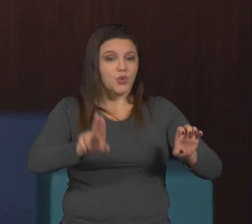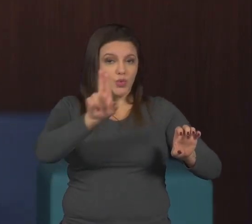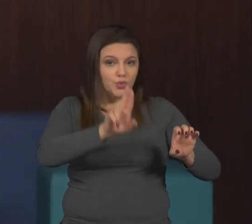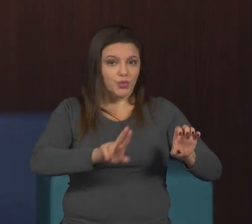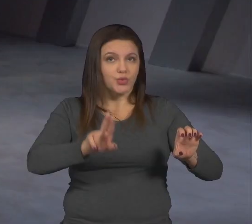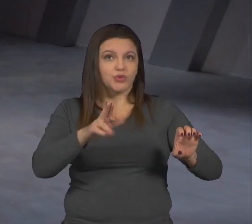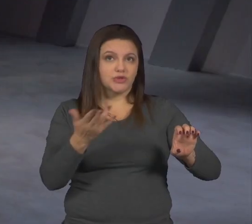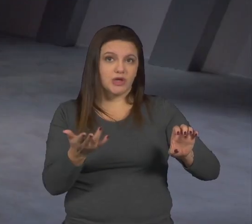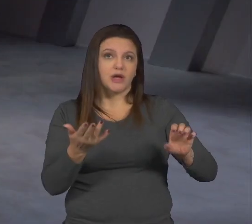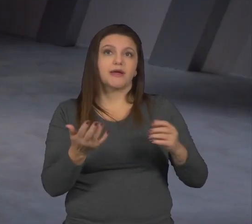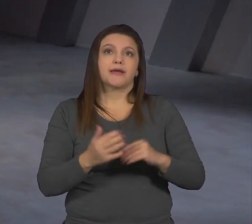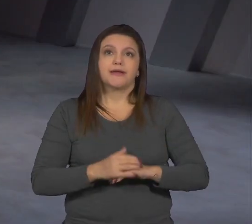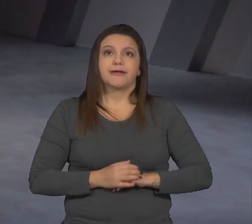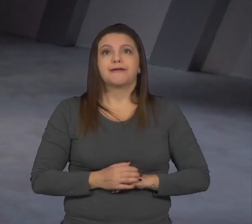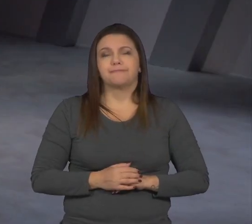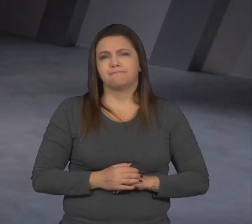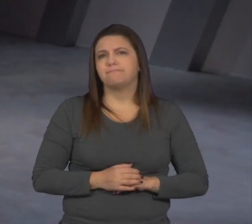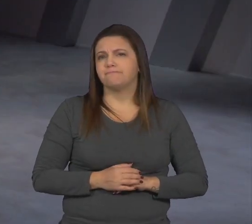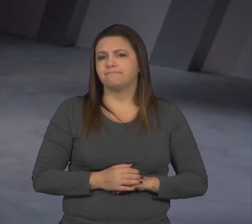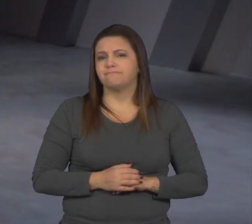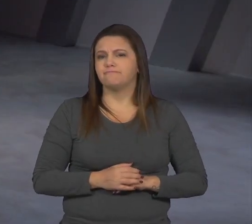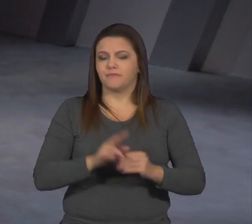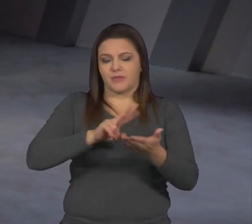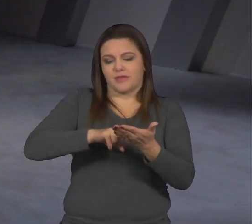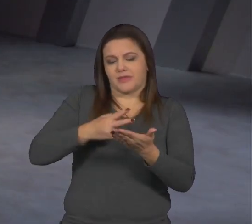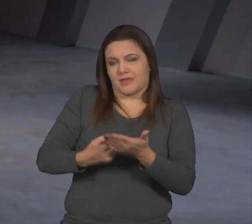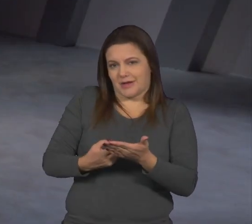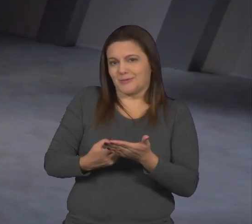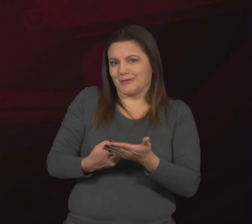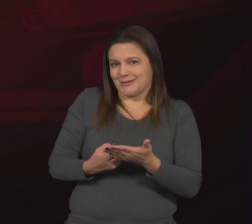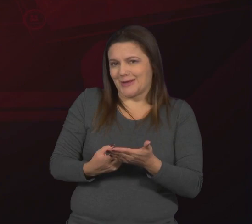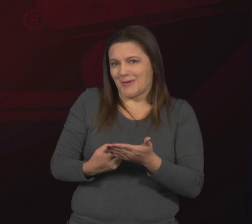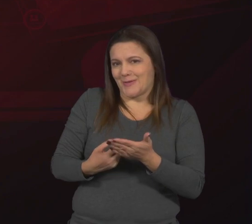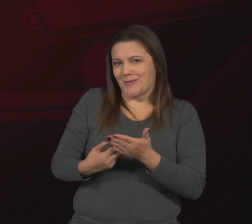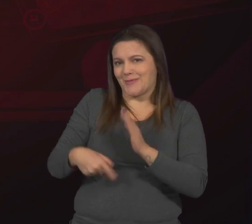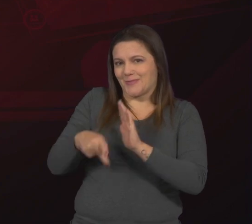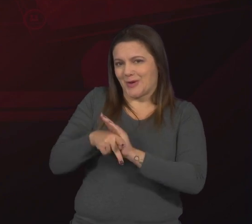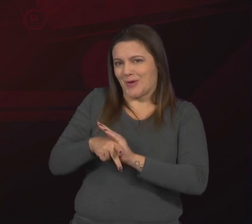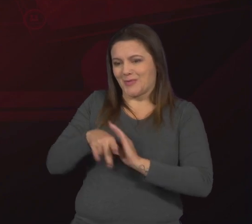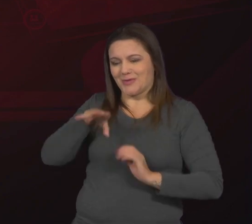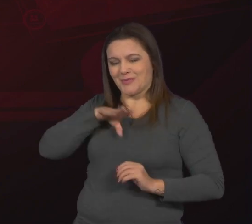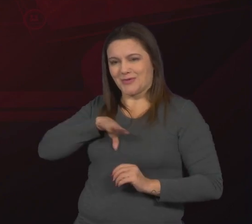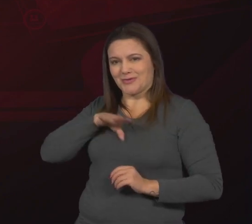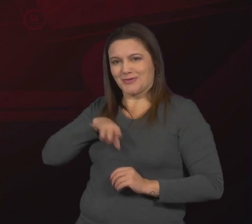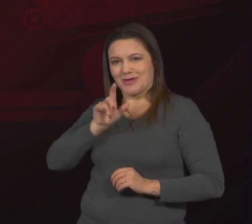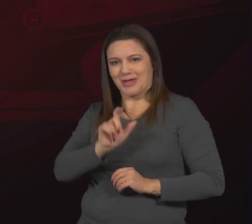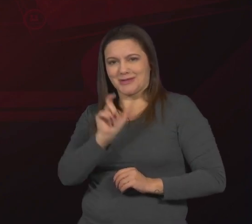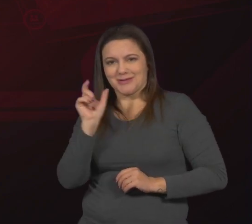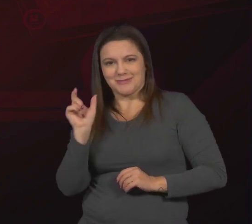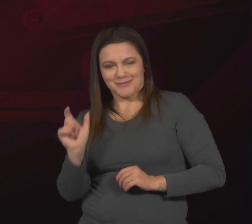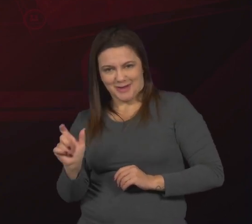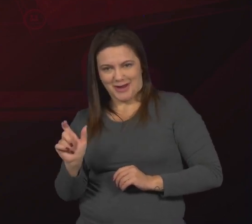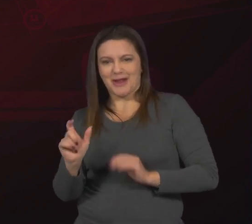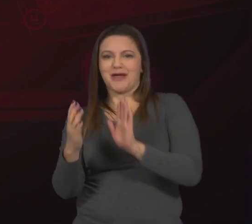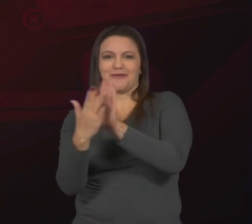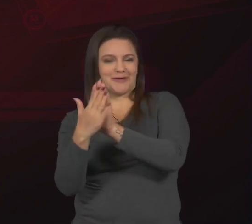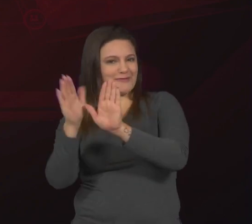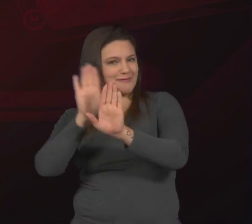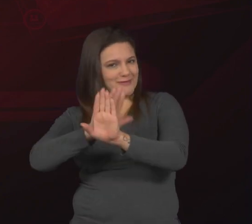né? Estrutura é a tradução em português para framework, né? Então, são estruturas